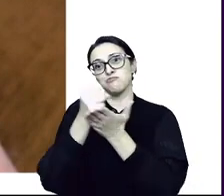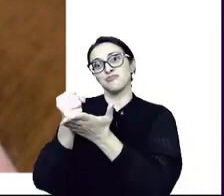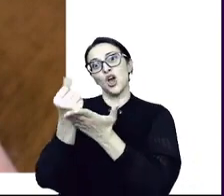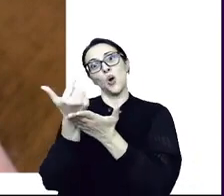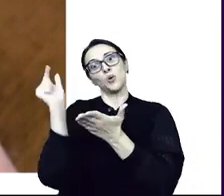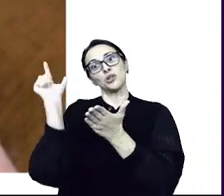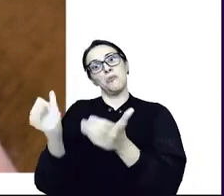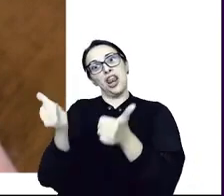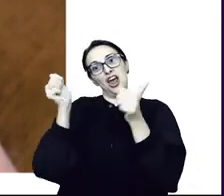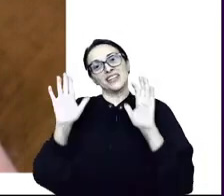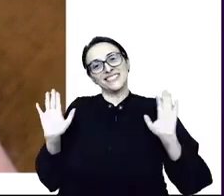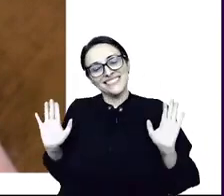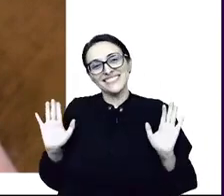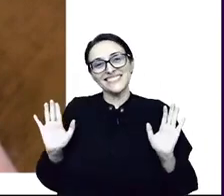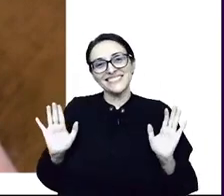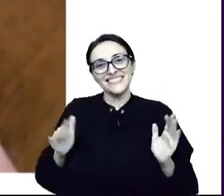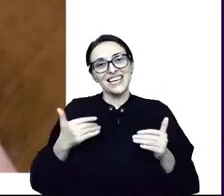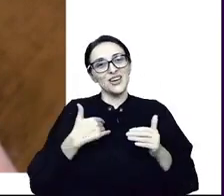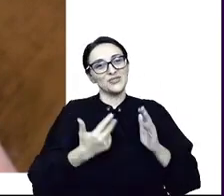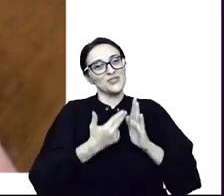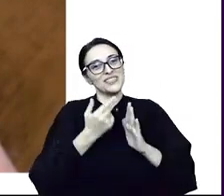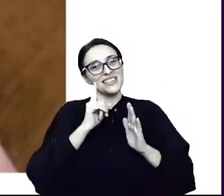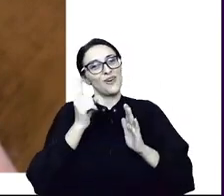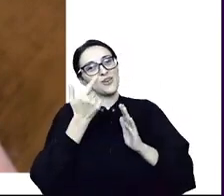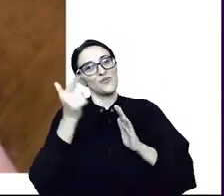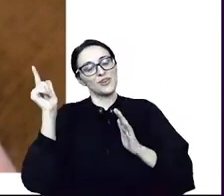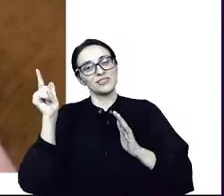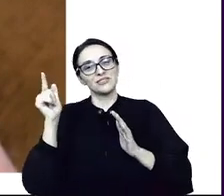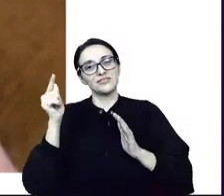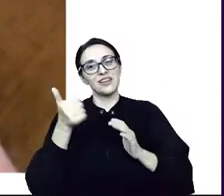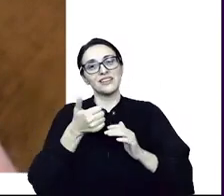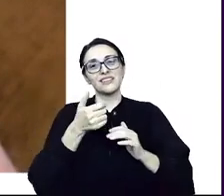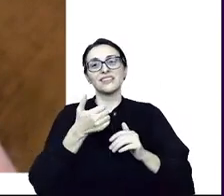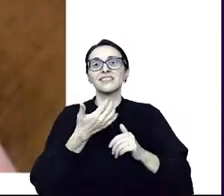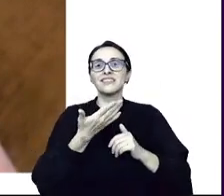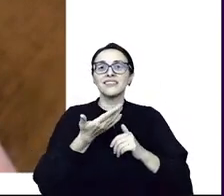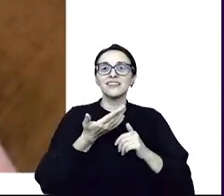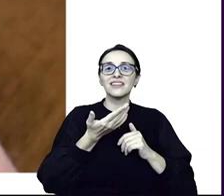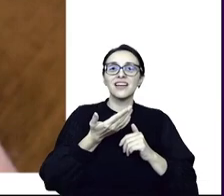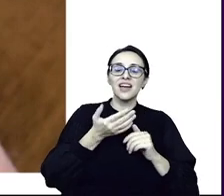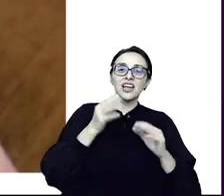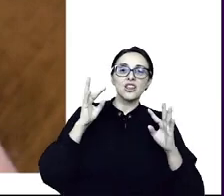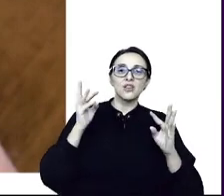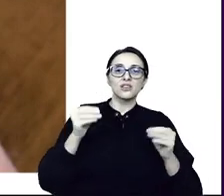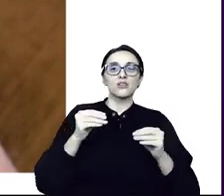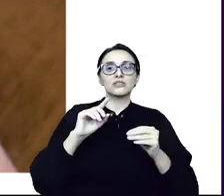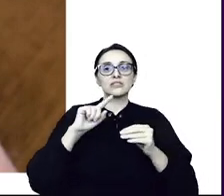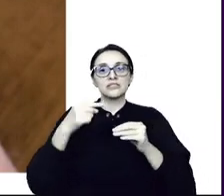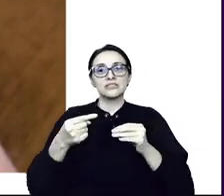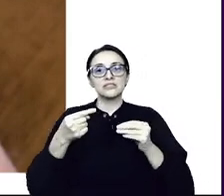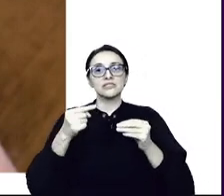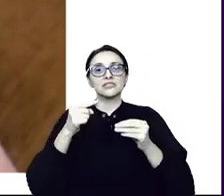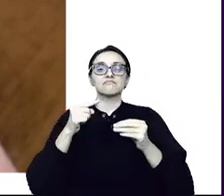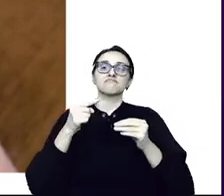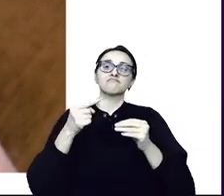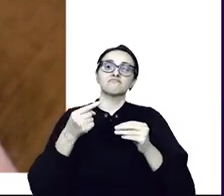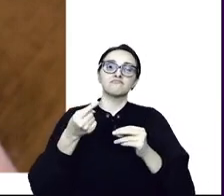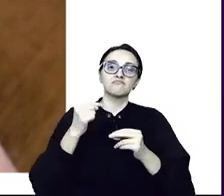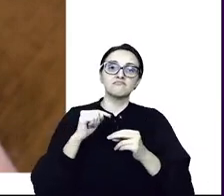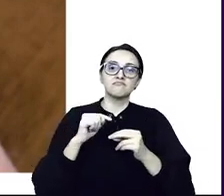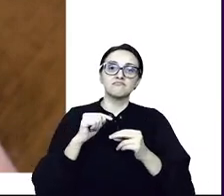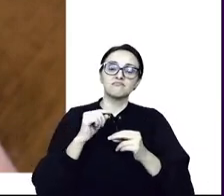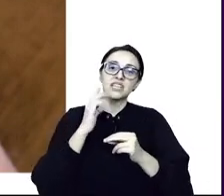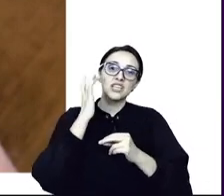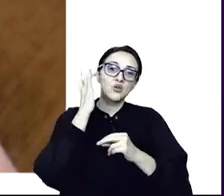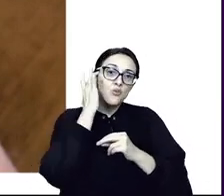nem vocês aí para operar. Mandaria para São Paulo. Esse cara uns 10 anos. A total commentation posterior, eu